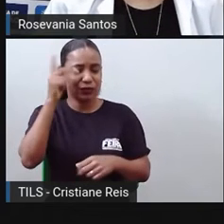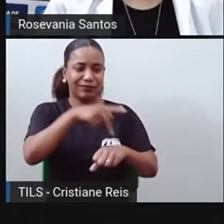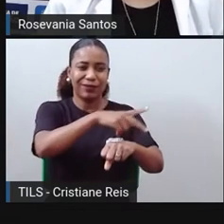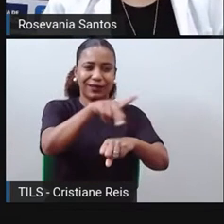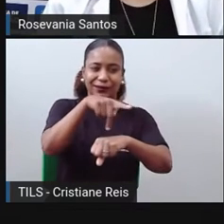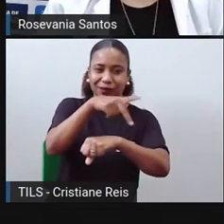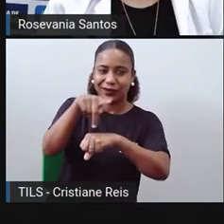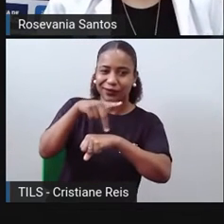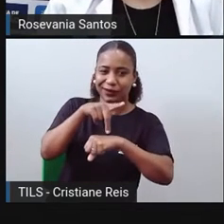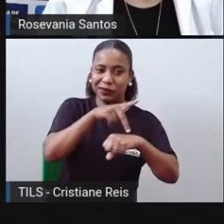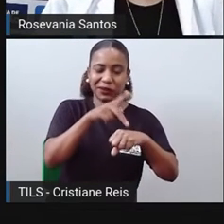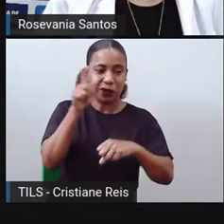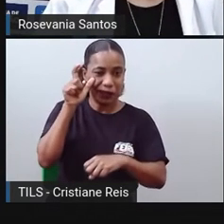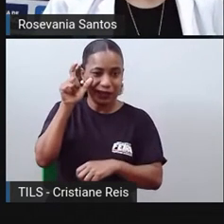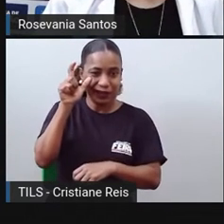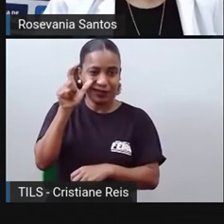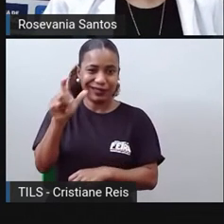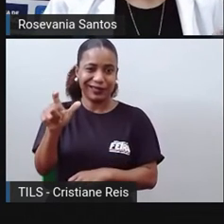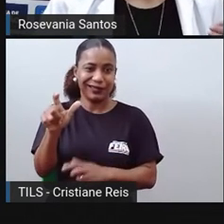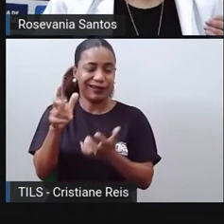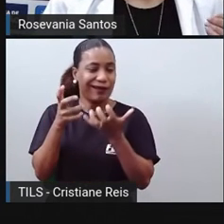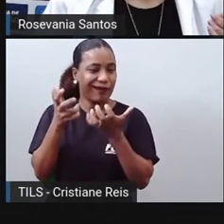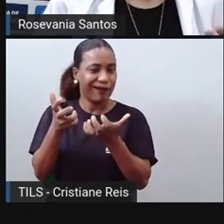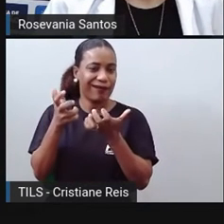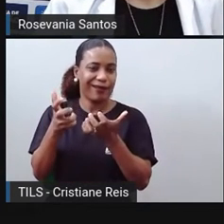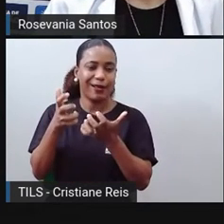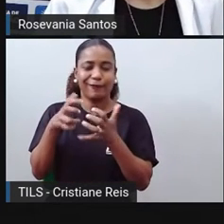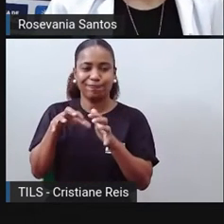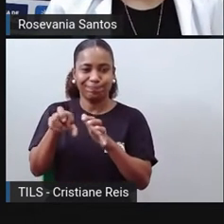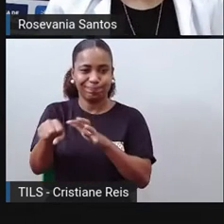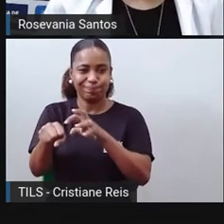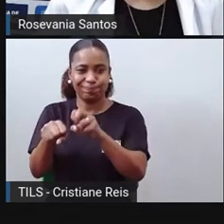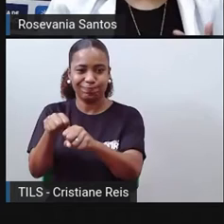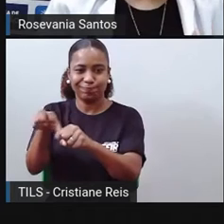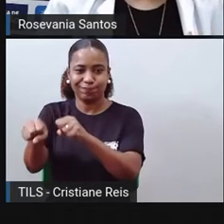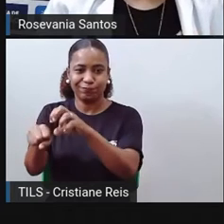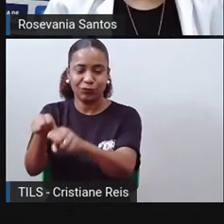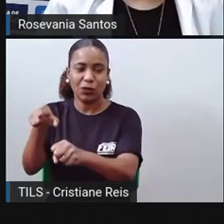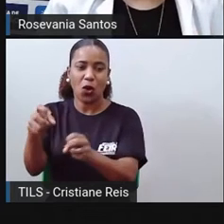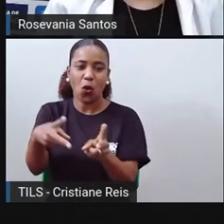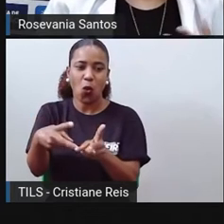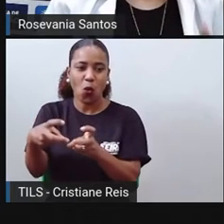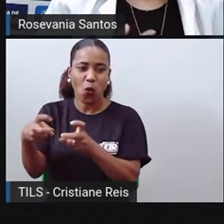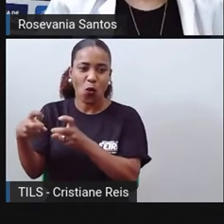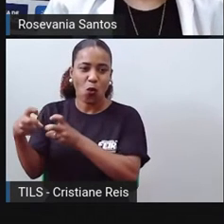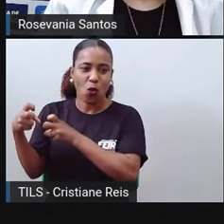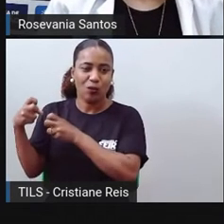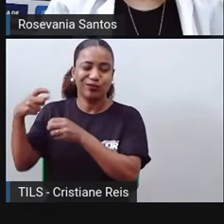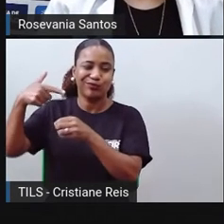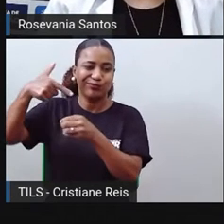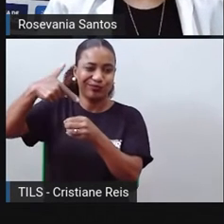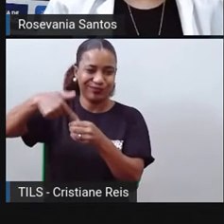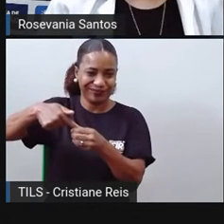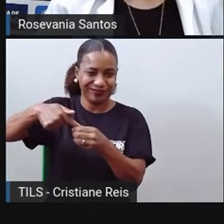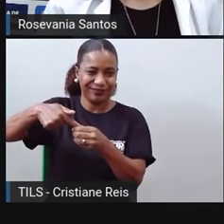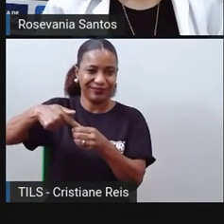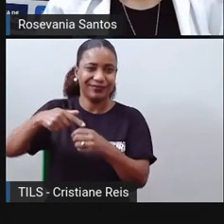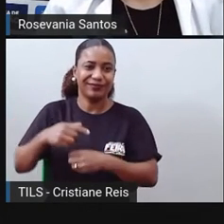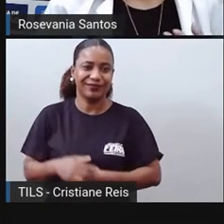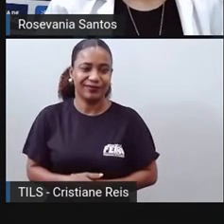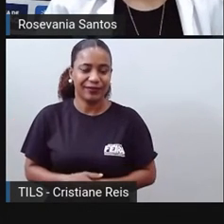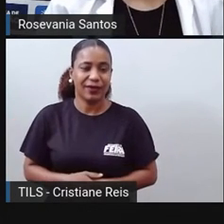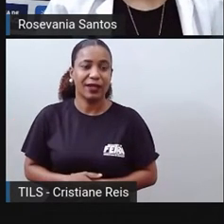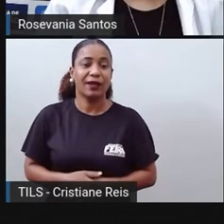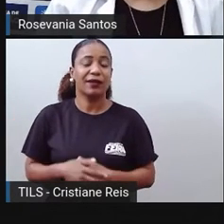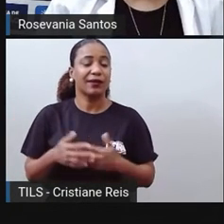grande produção mesmo aí, e que tem gerado uma série de, digamos assim, de